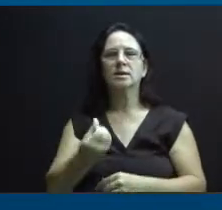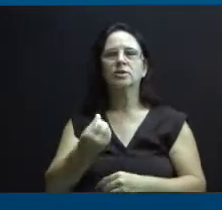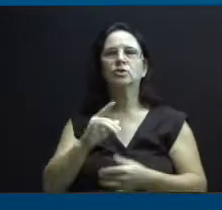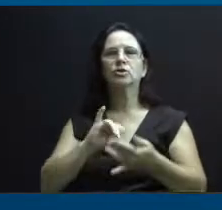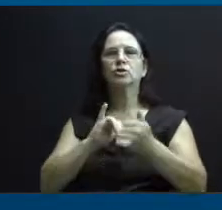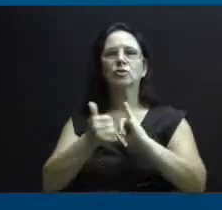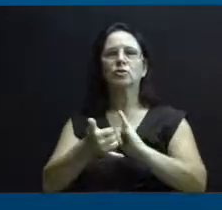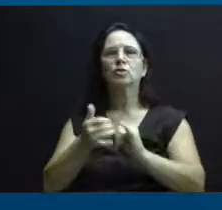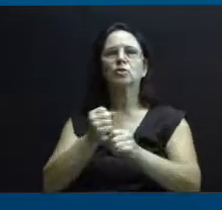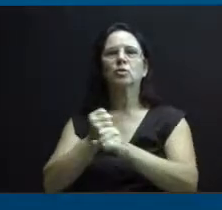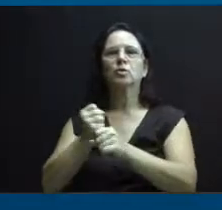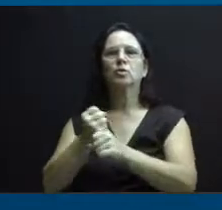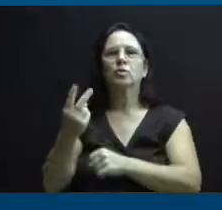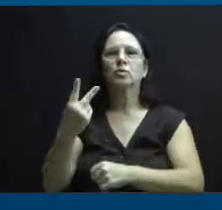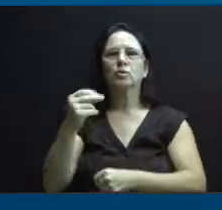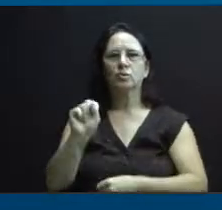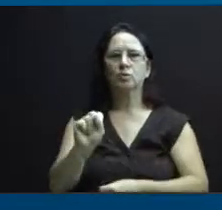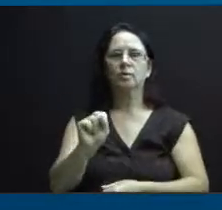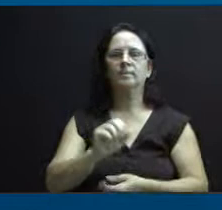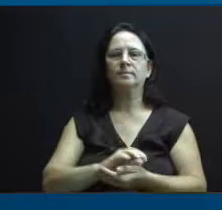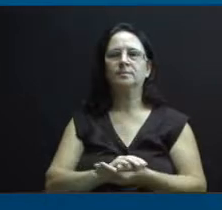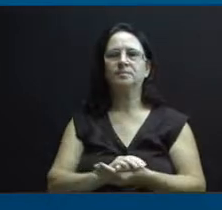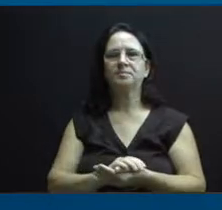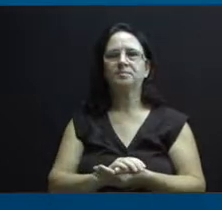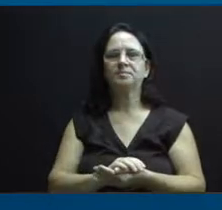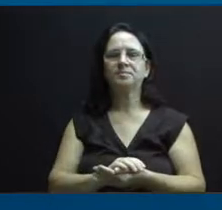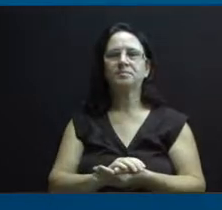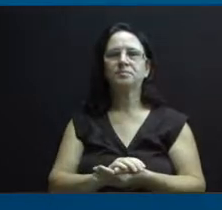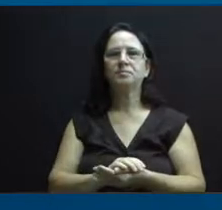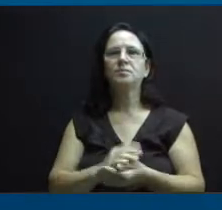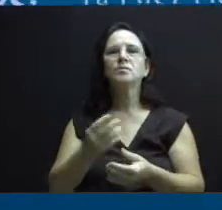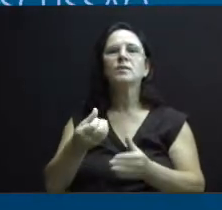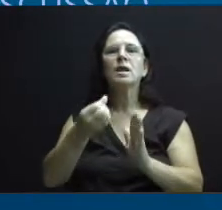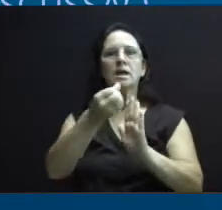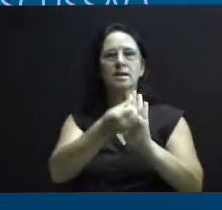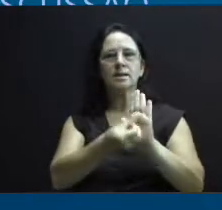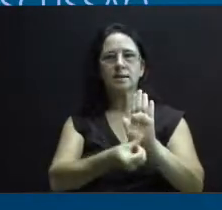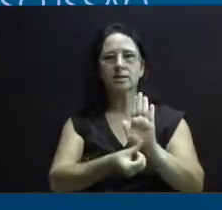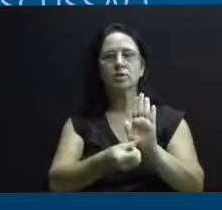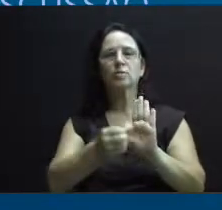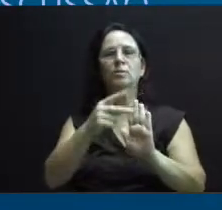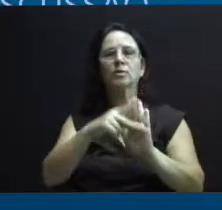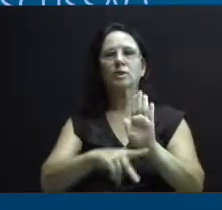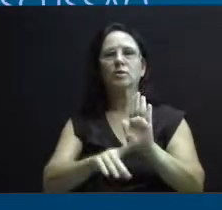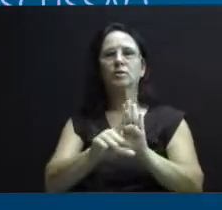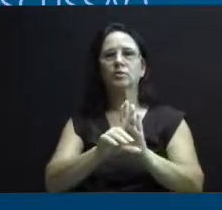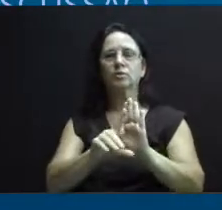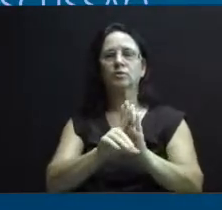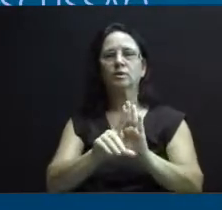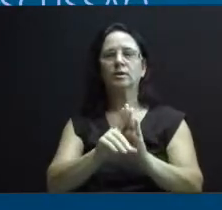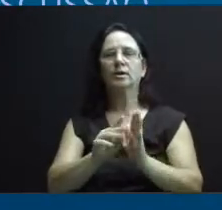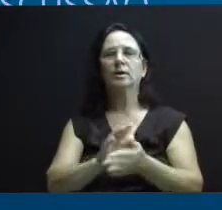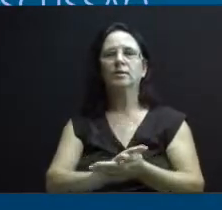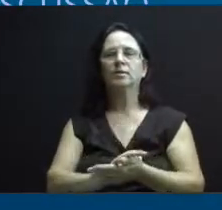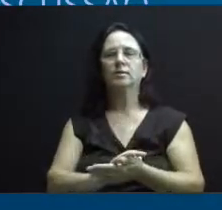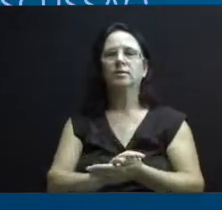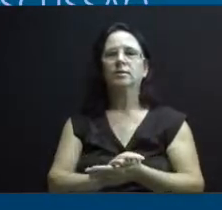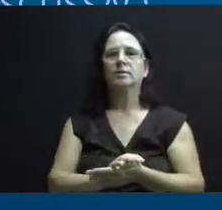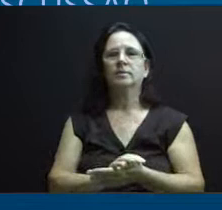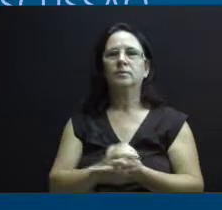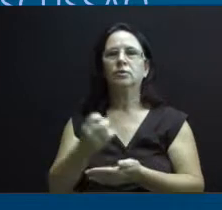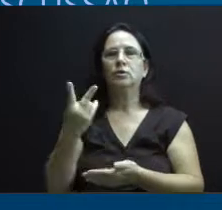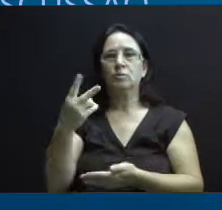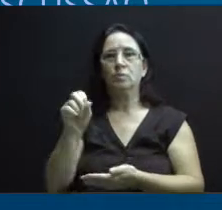2018 e está em primeira discussão o sexto processo é o projeto de lei número 102/2010